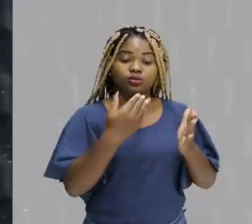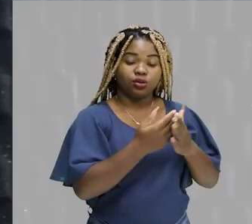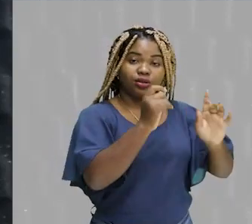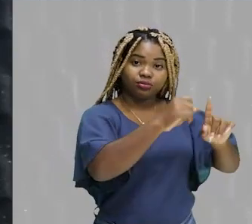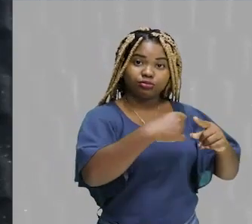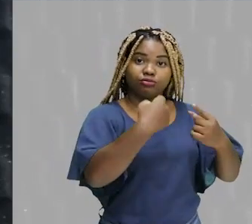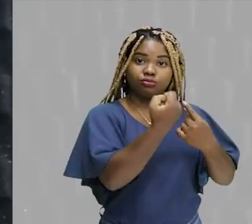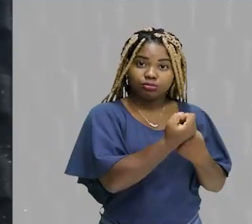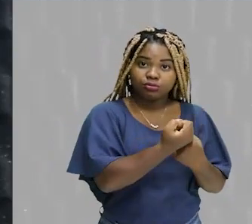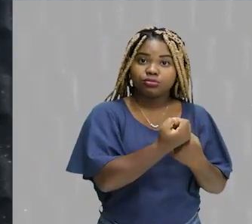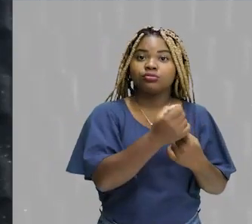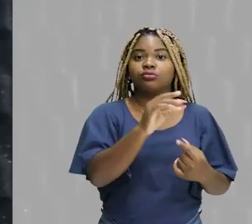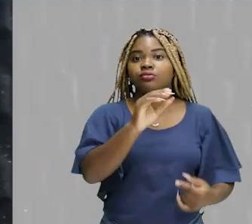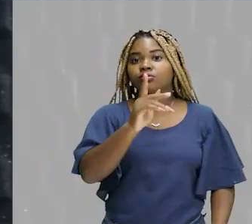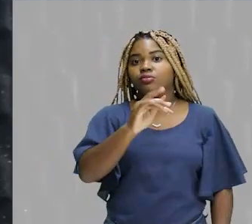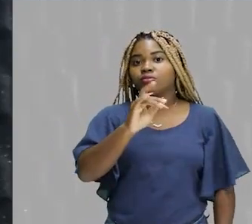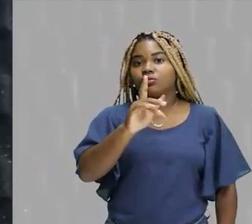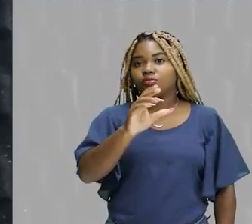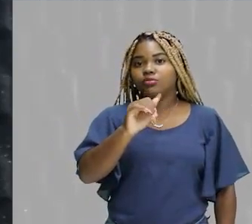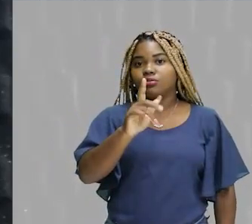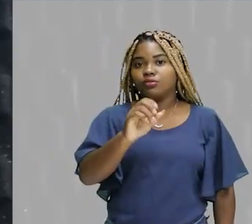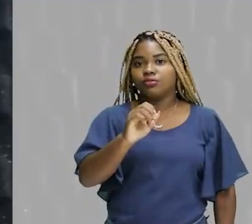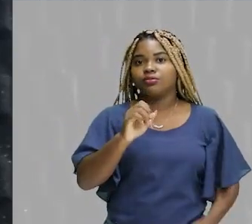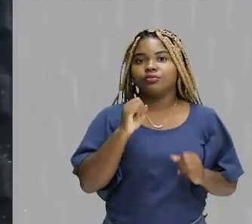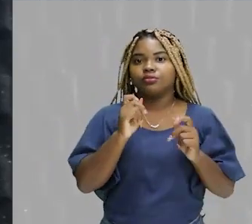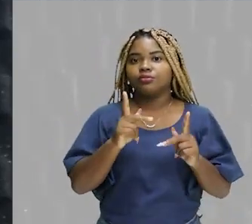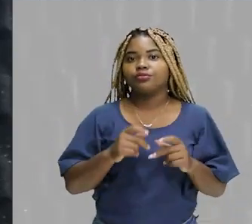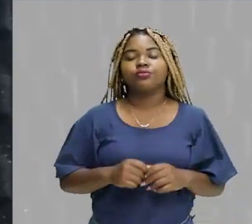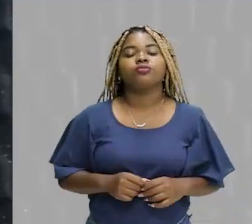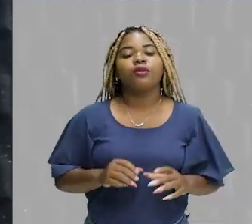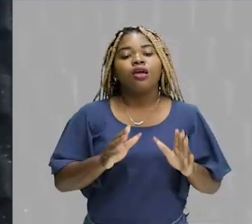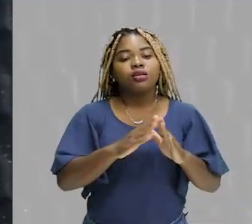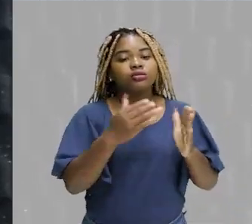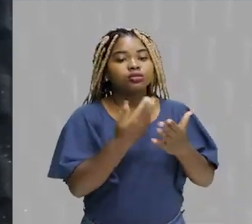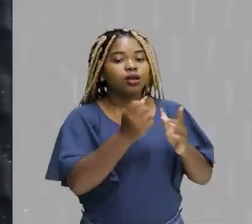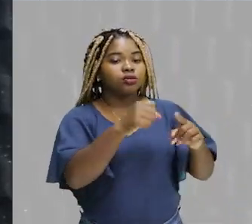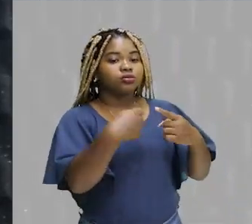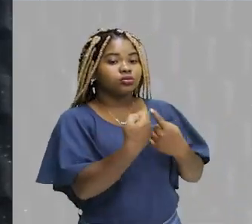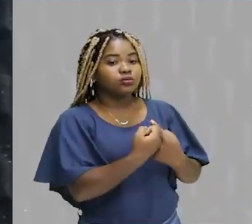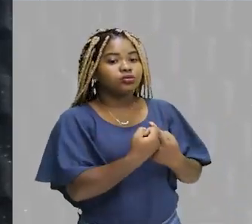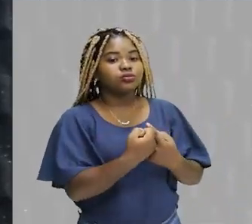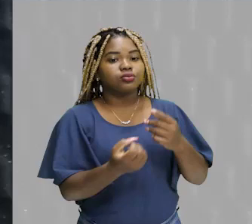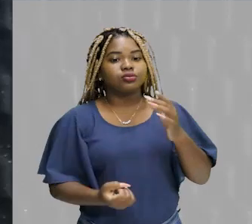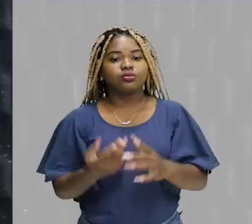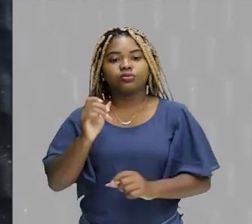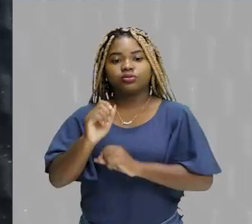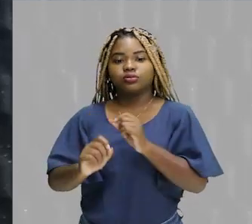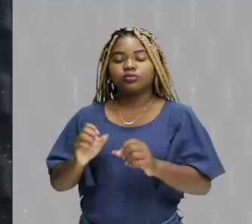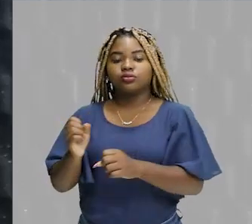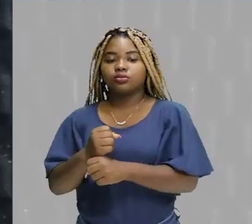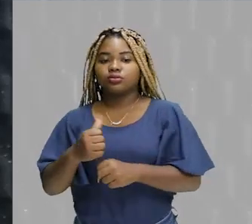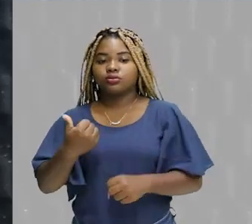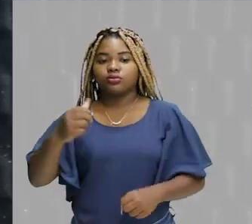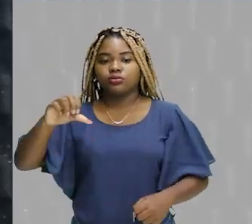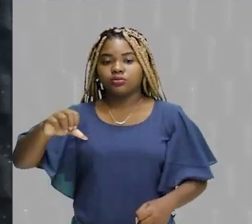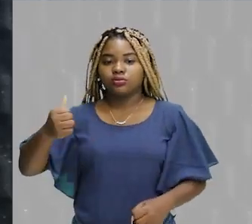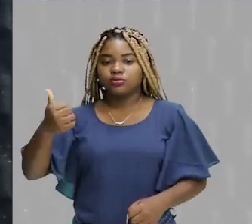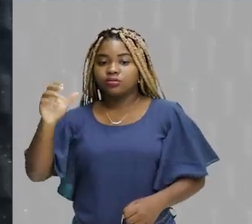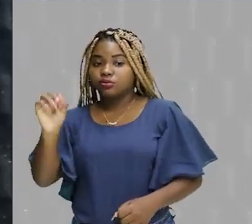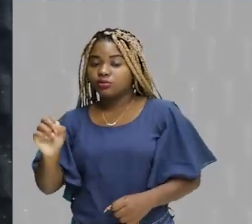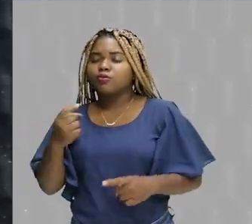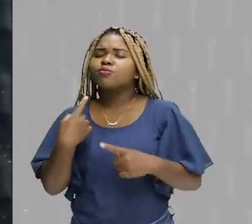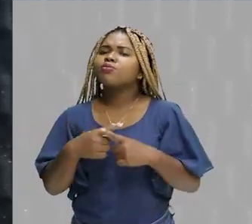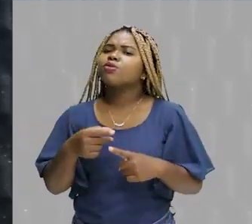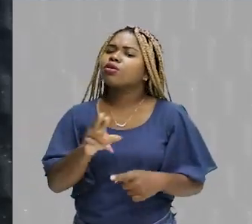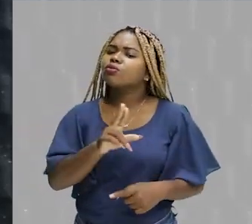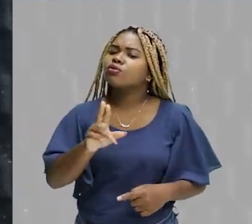de Chicago. Ok? Essa escola sociológica surgiu em 1910. Por que o nome dela é